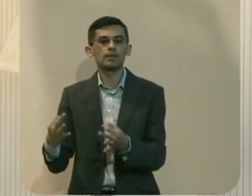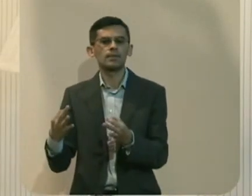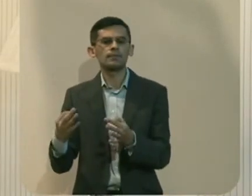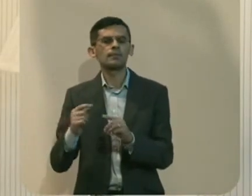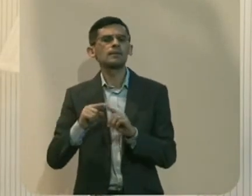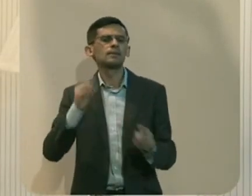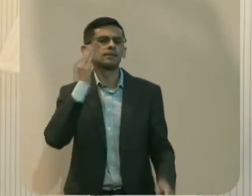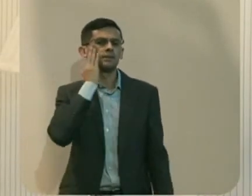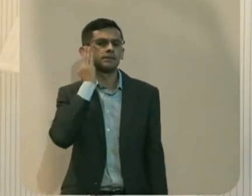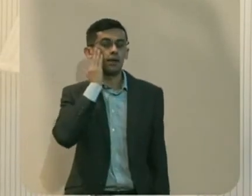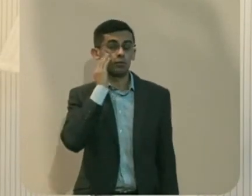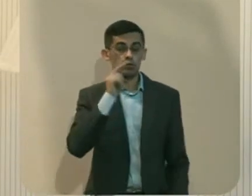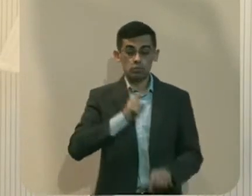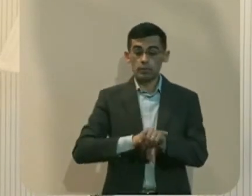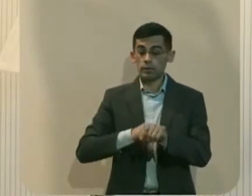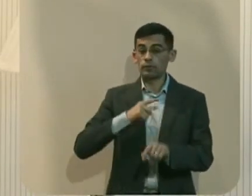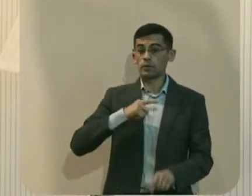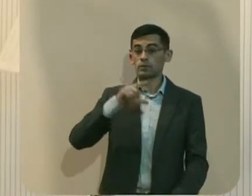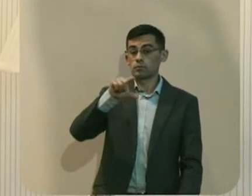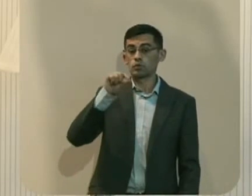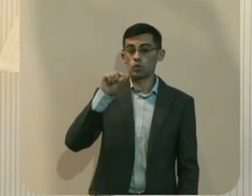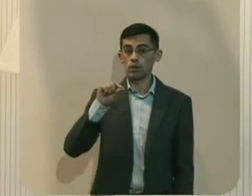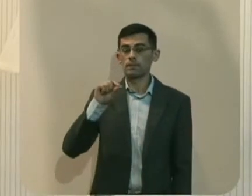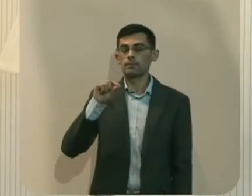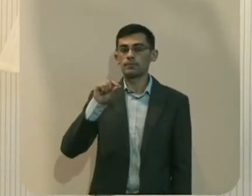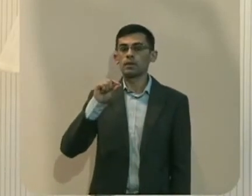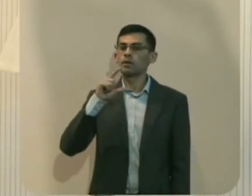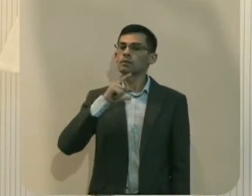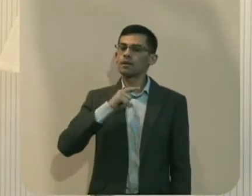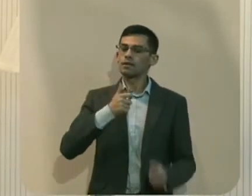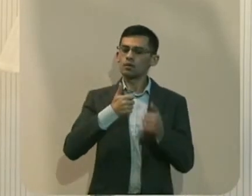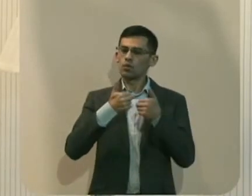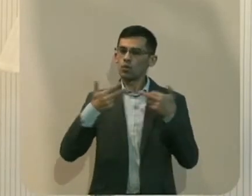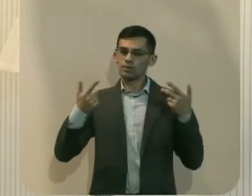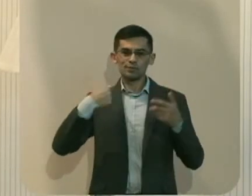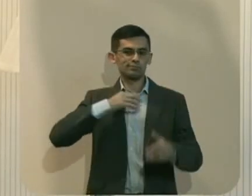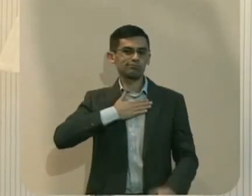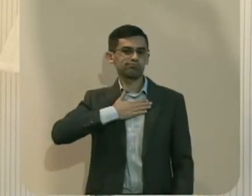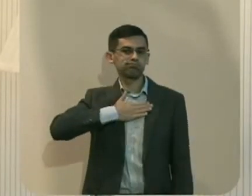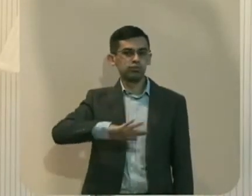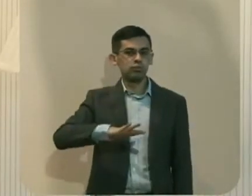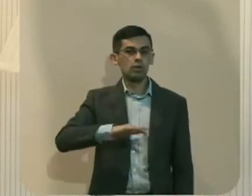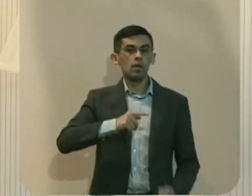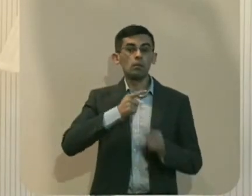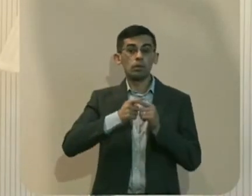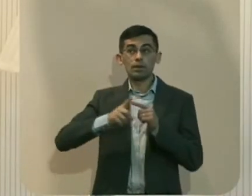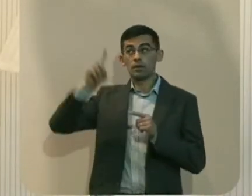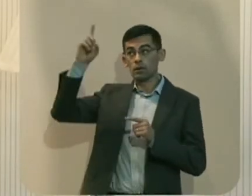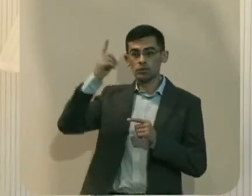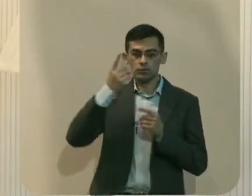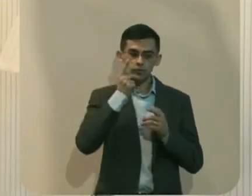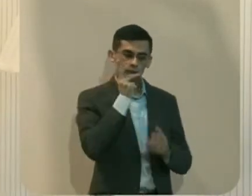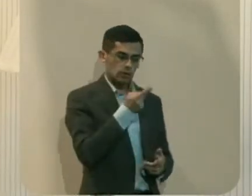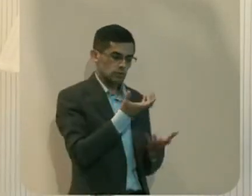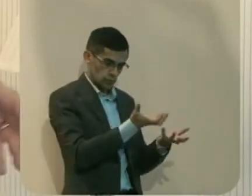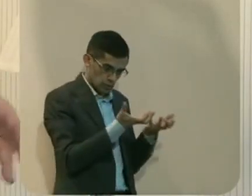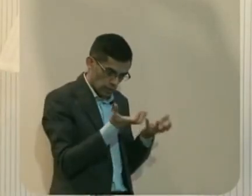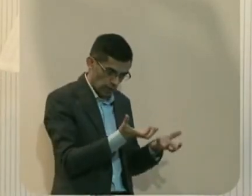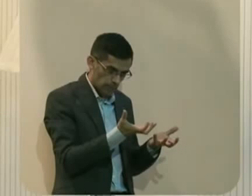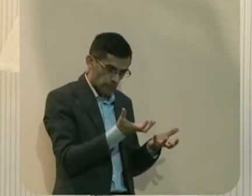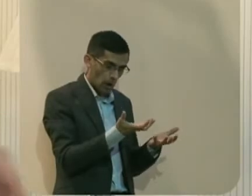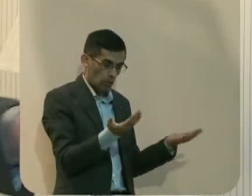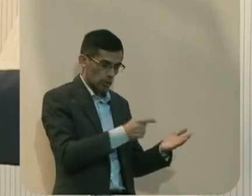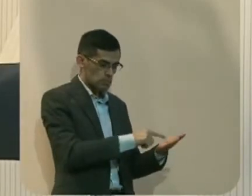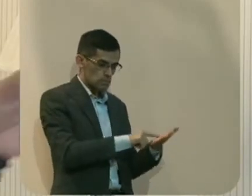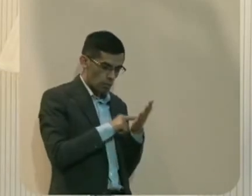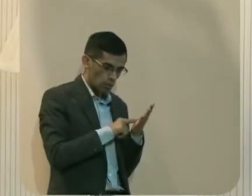sabe, quando a gente toma uma decisão dessa, tem coisas que a gente não gosta muito, não, porque Ele vai começar a dizer, você quer mesmo? Quer? Então coloca